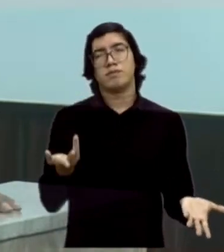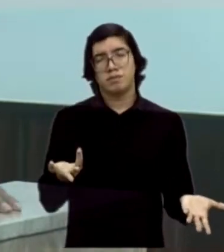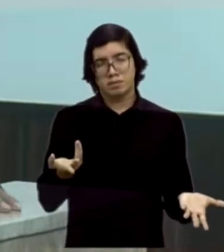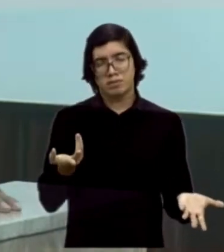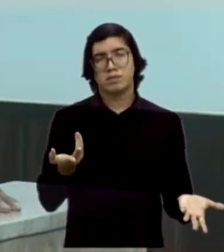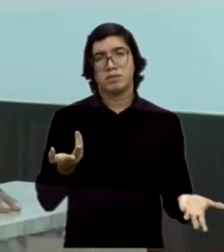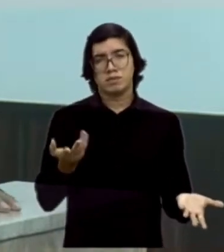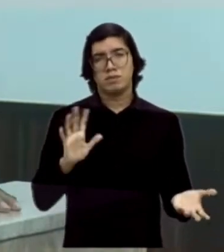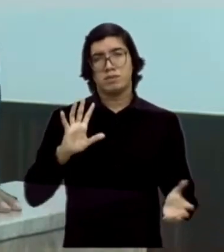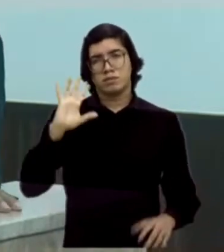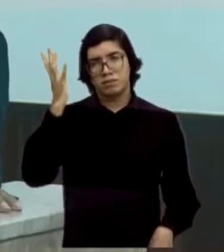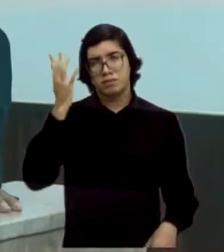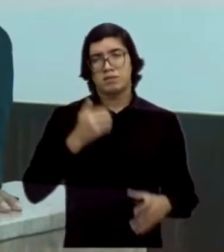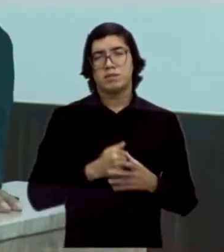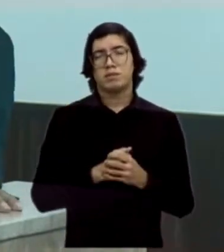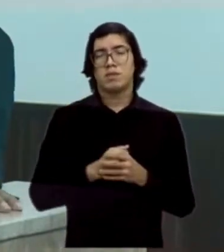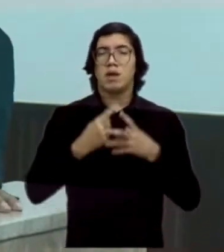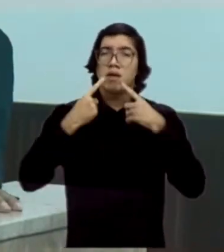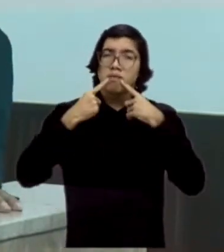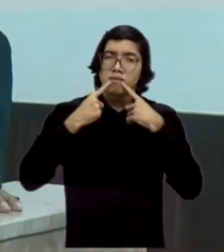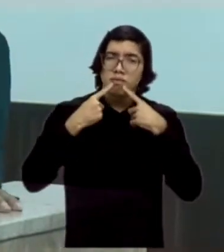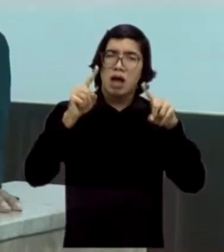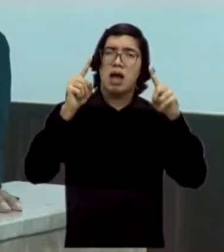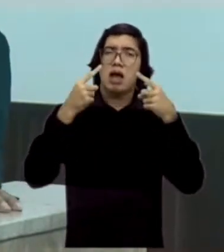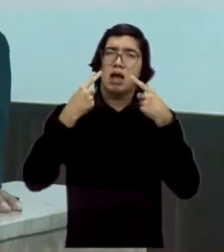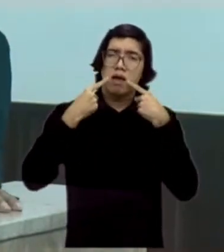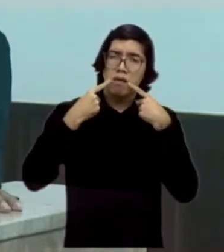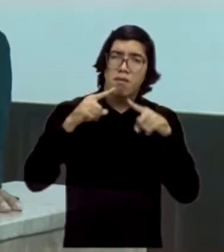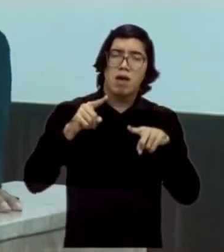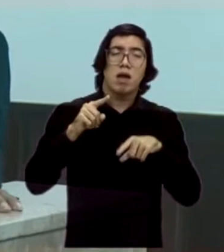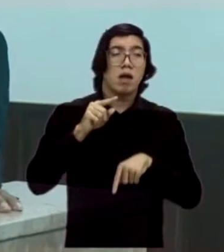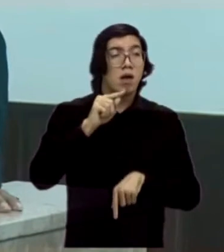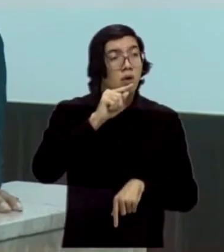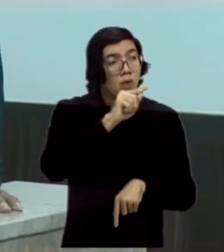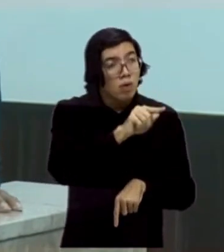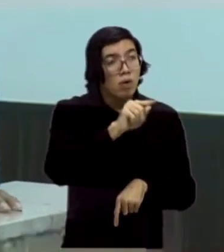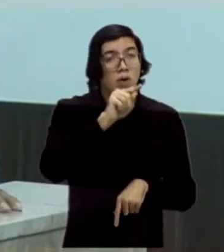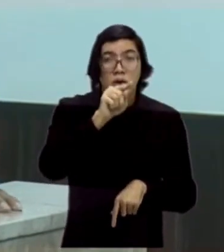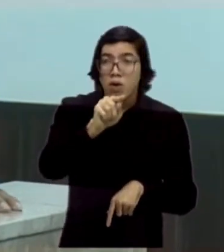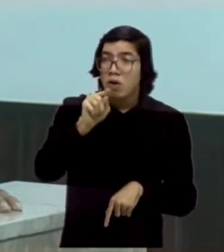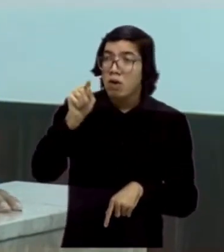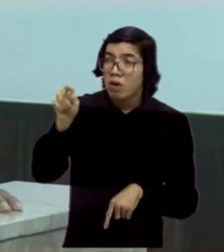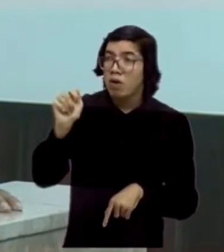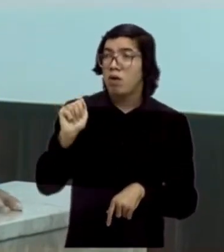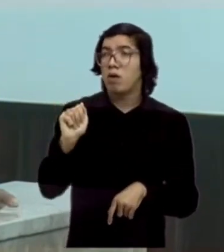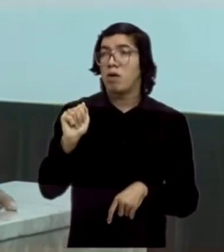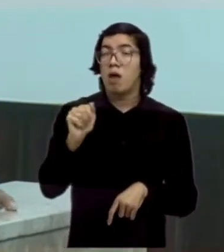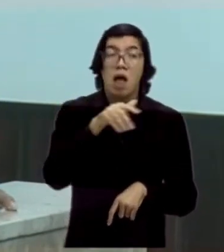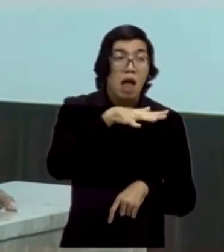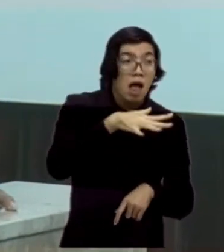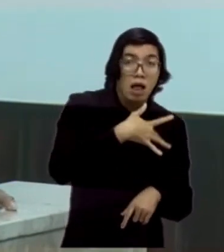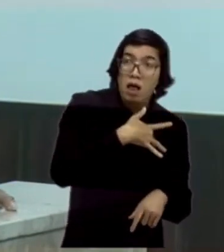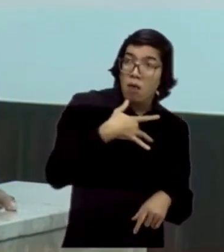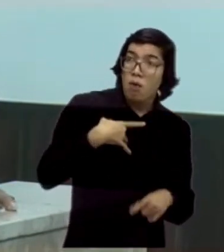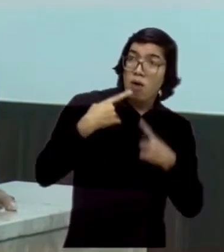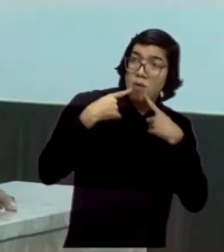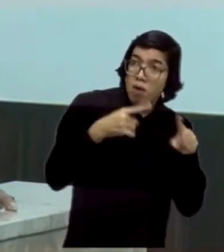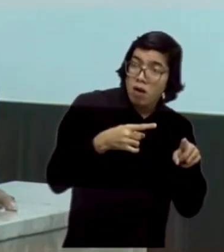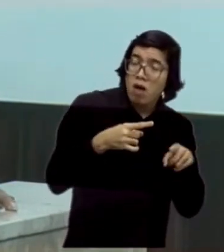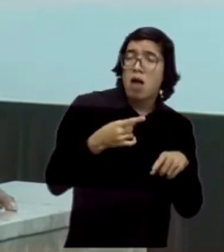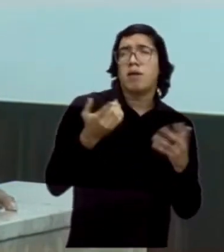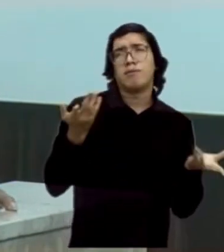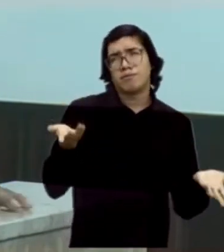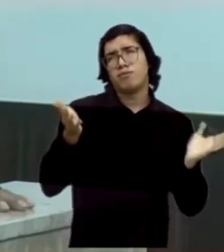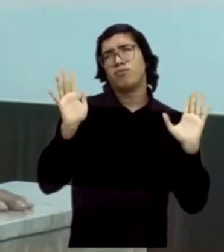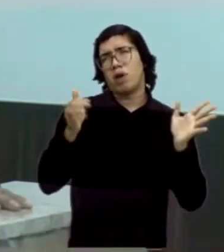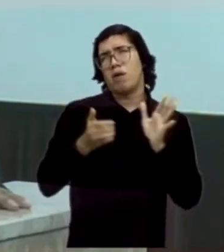isso. As reclamações que surgiram aqui para a saúde também não é a primeira vez. É,